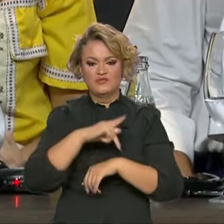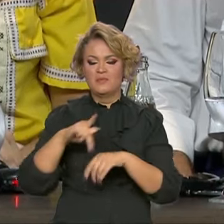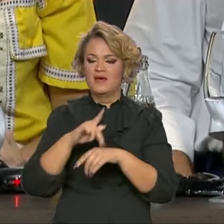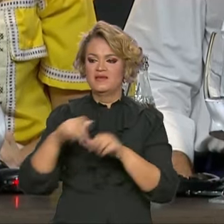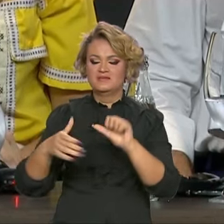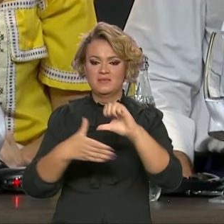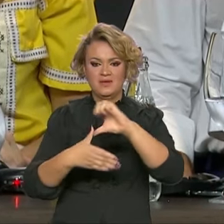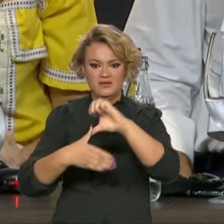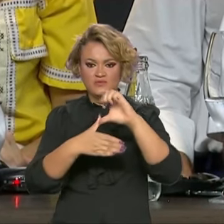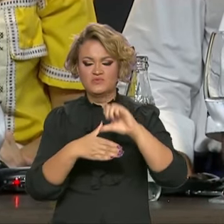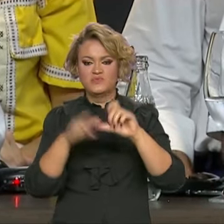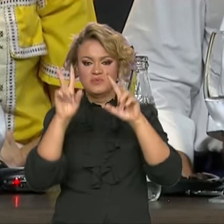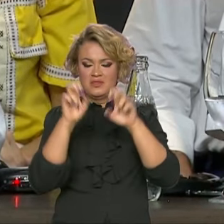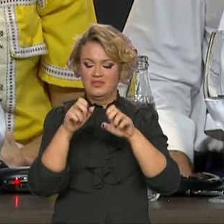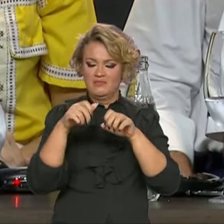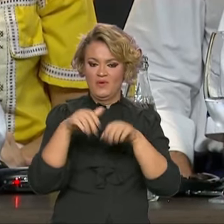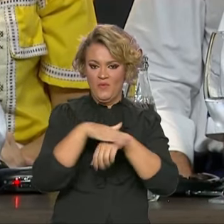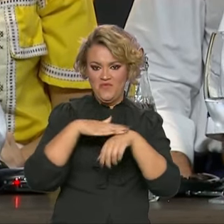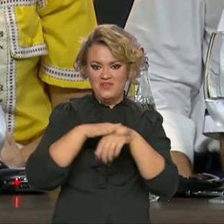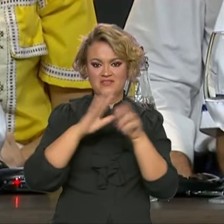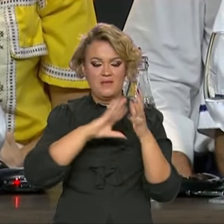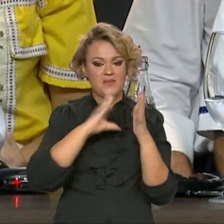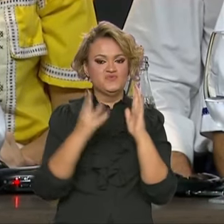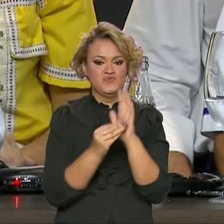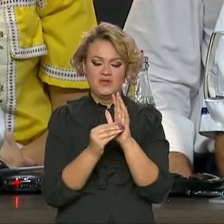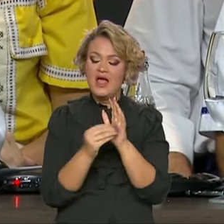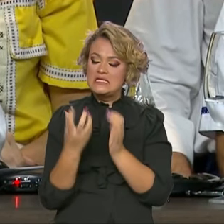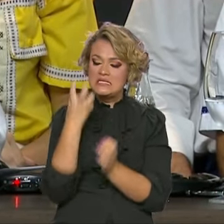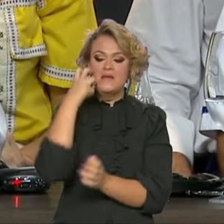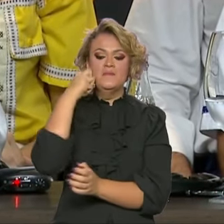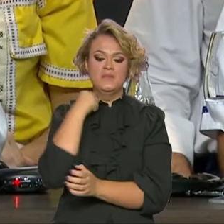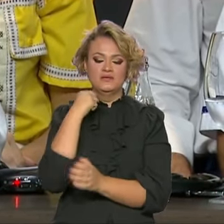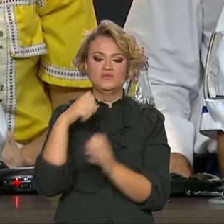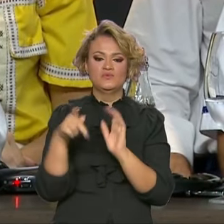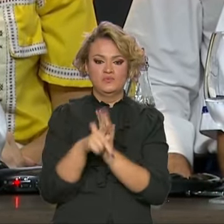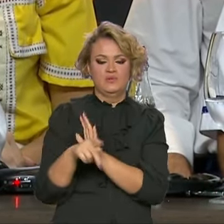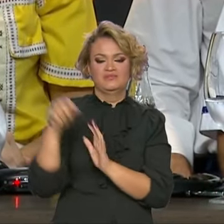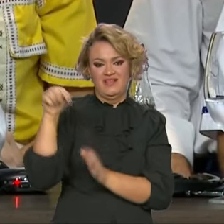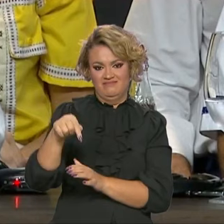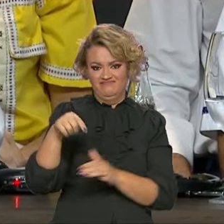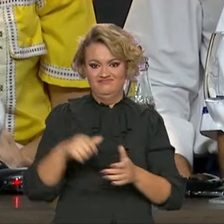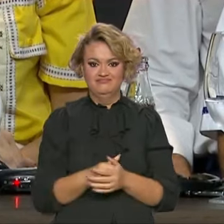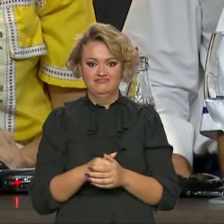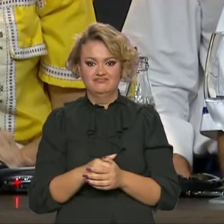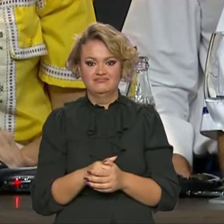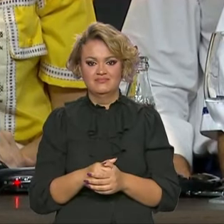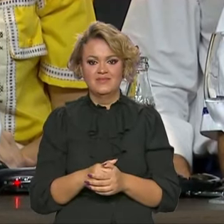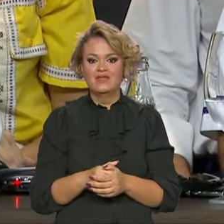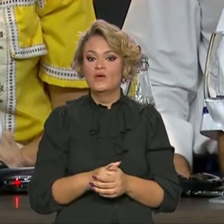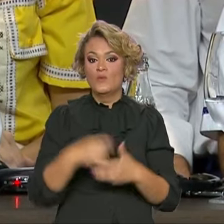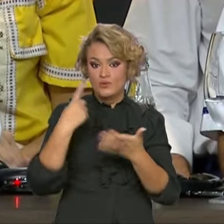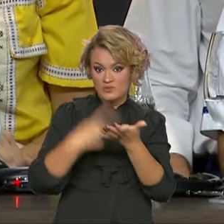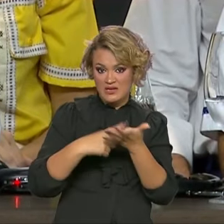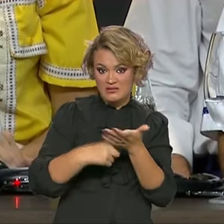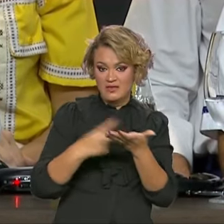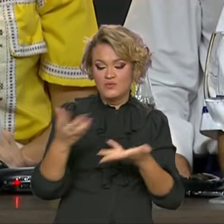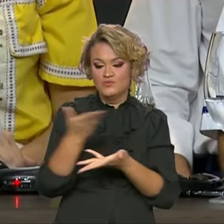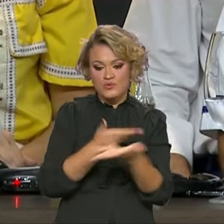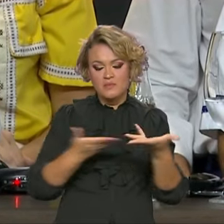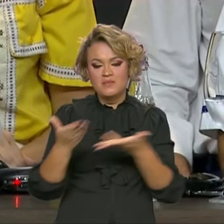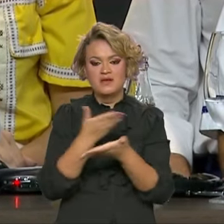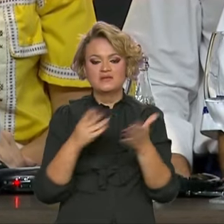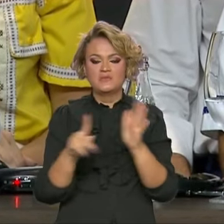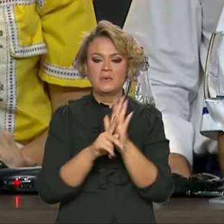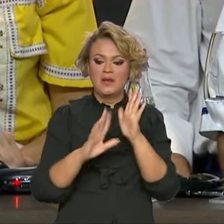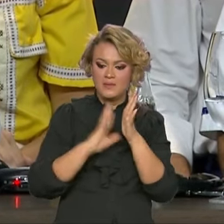da Amazônia, esse patrimônio comum de nossos países. Desde que o Tratado de Cooperação